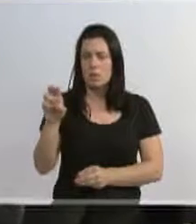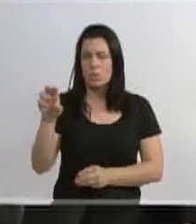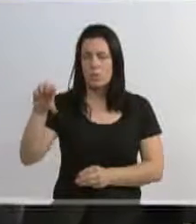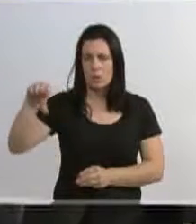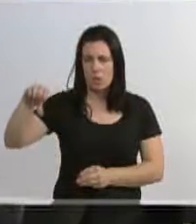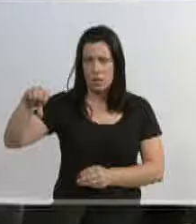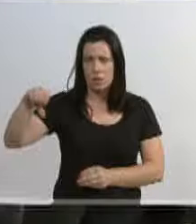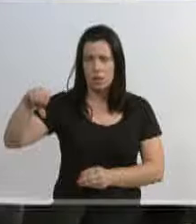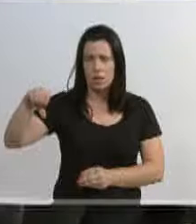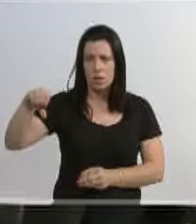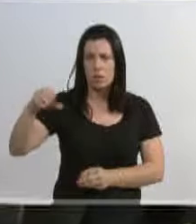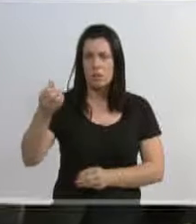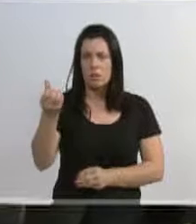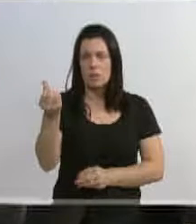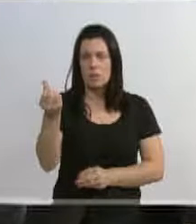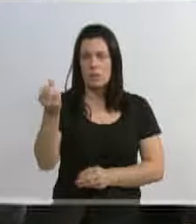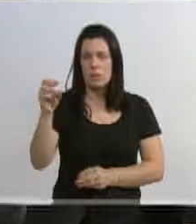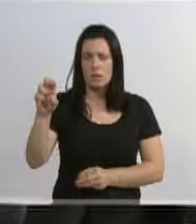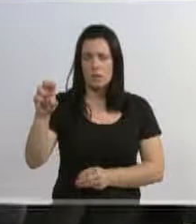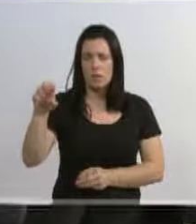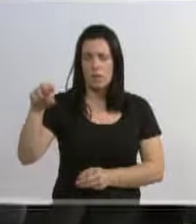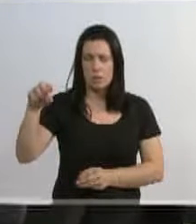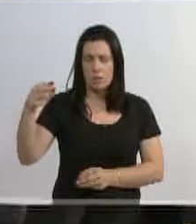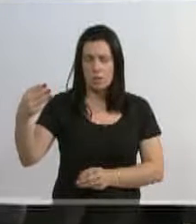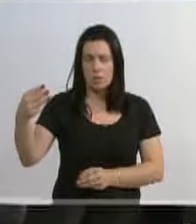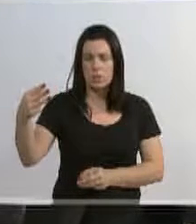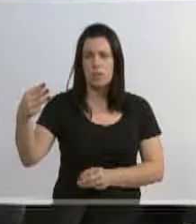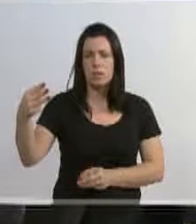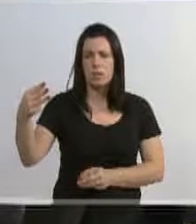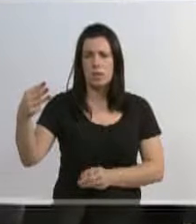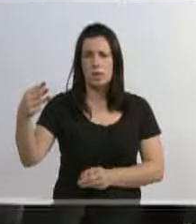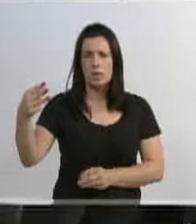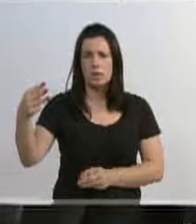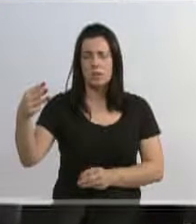659, 663,